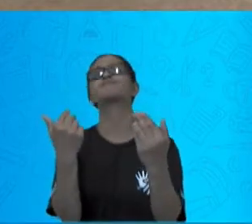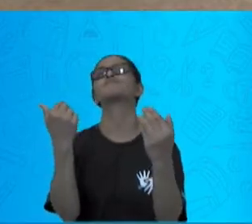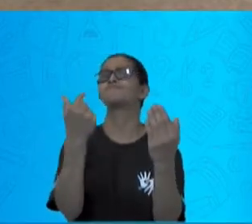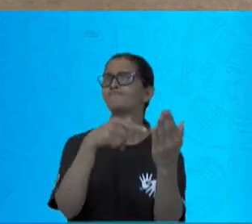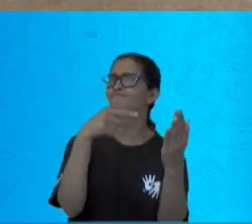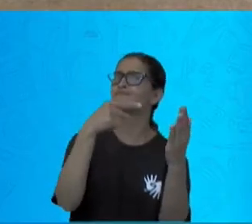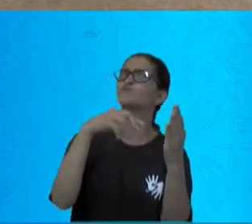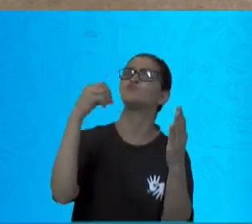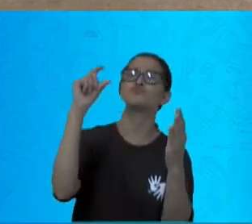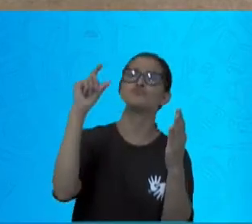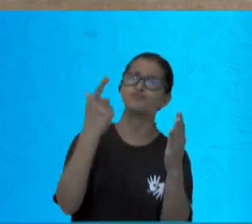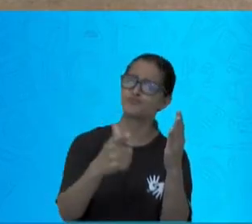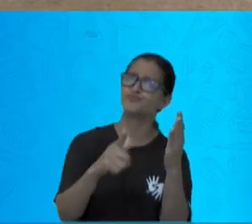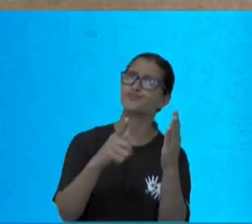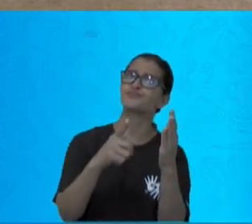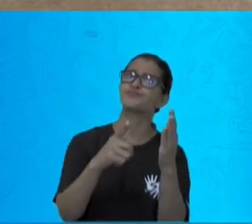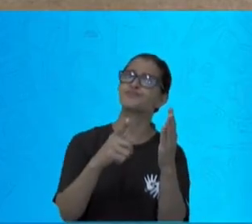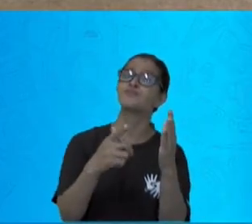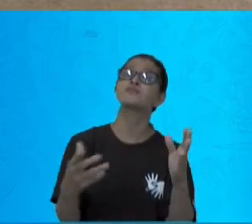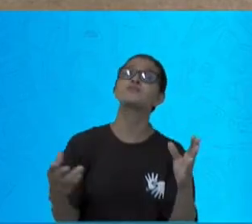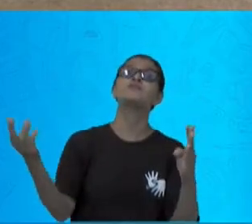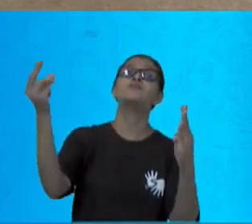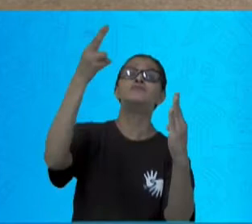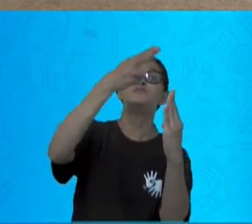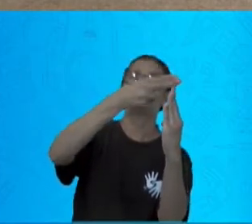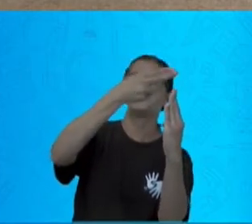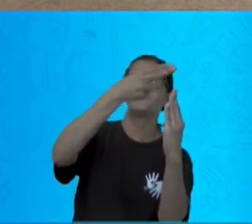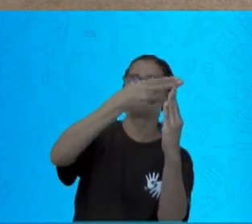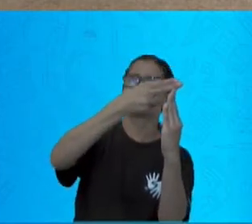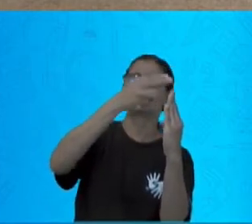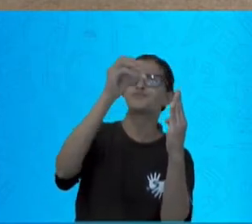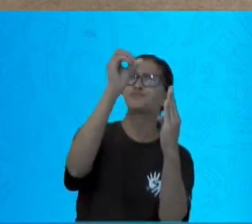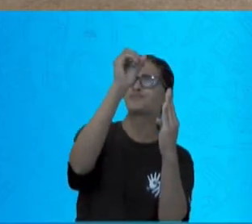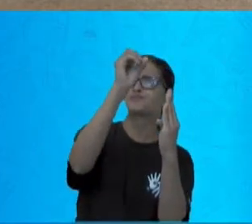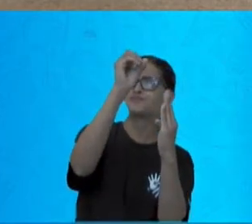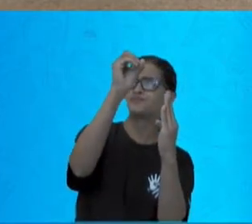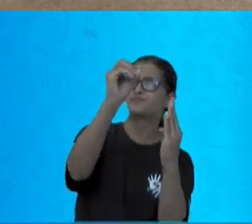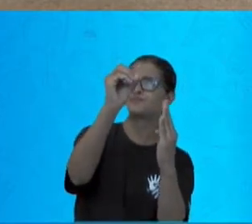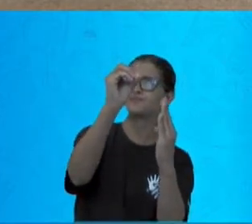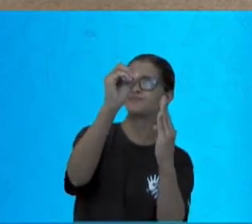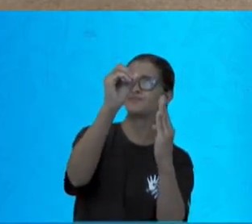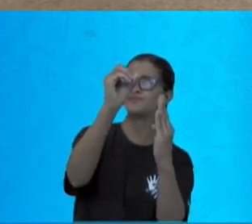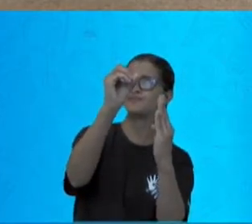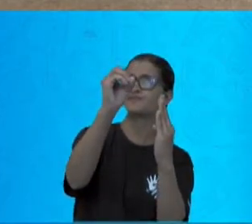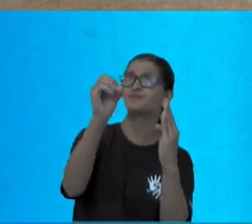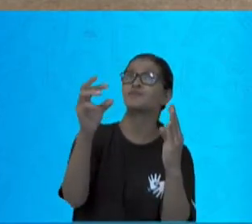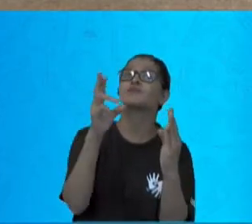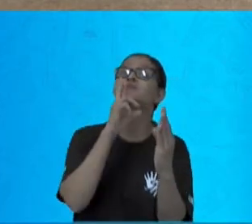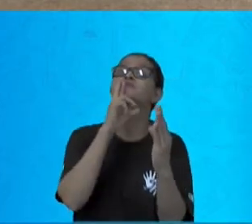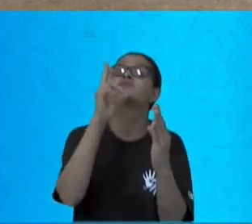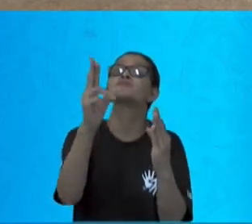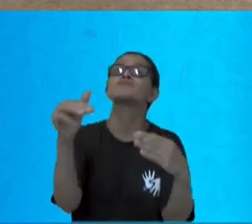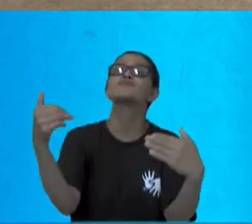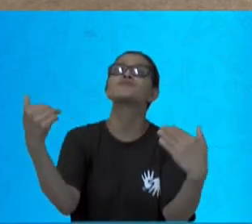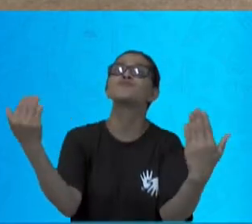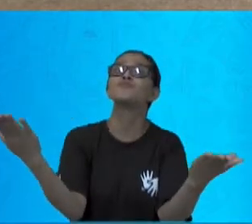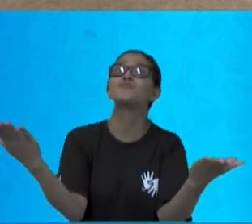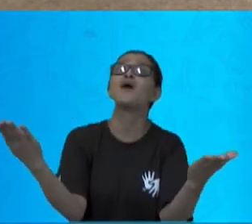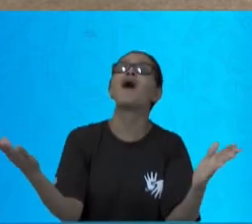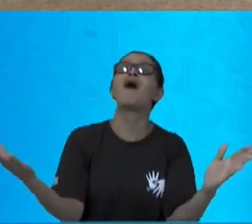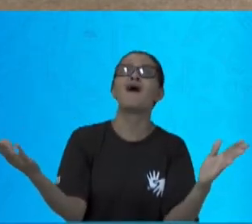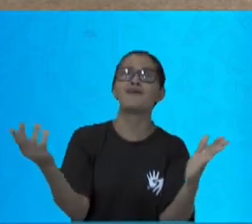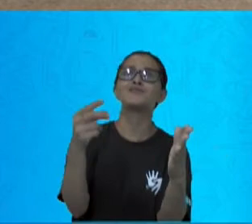ele mesmo. E quando o meu expoente for zero? Se o expoente for zero, a resposta da potência será